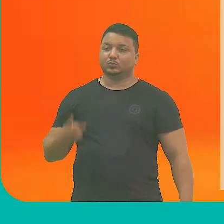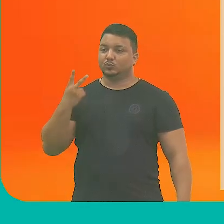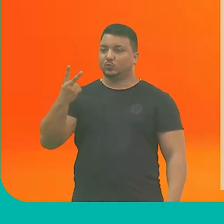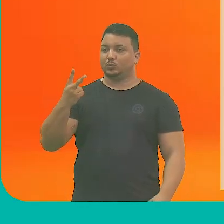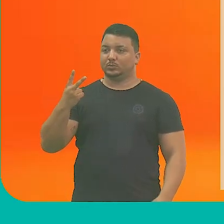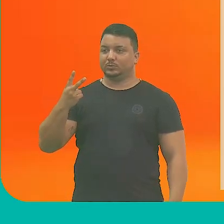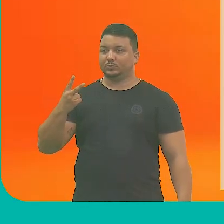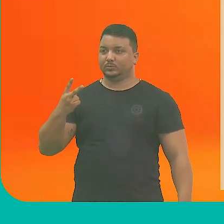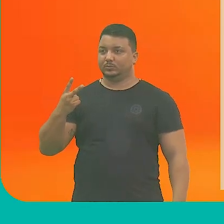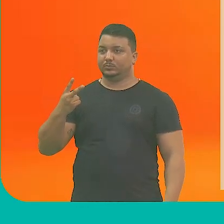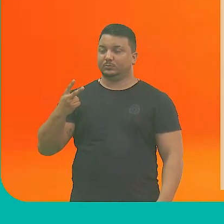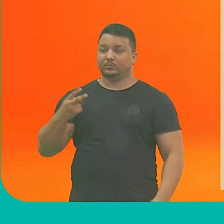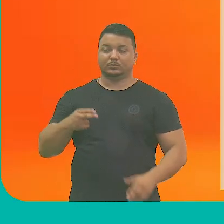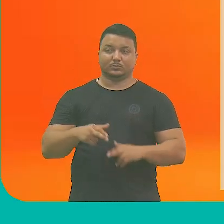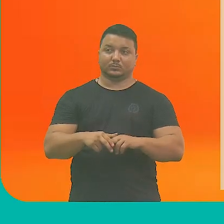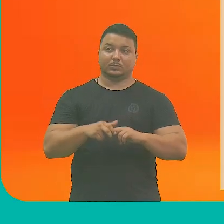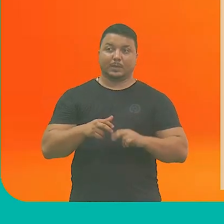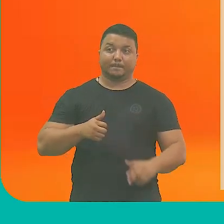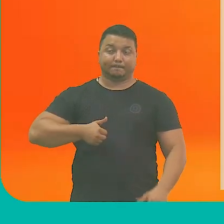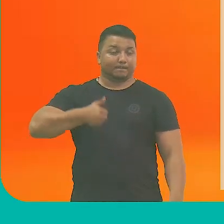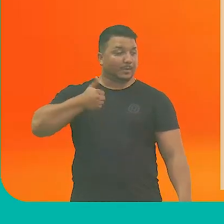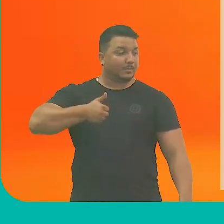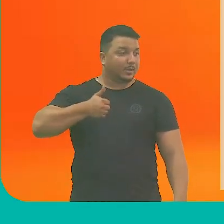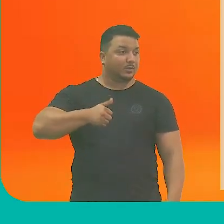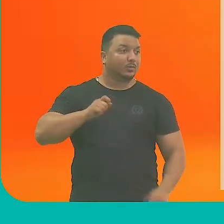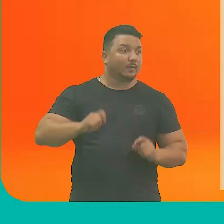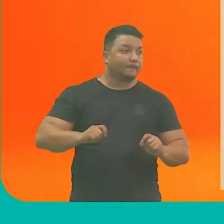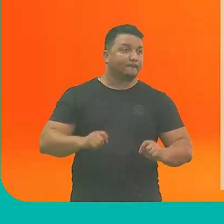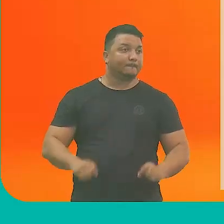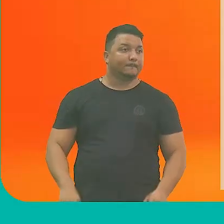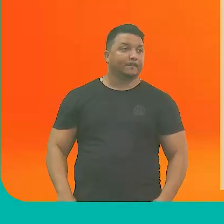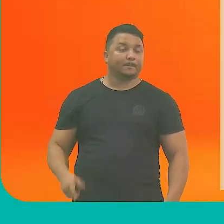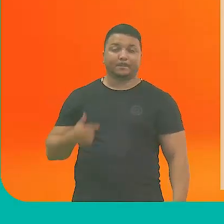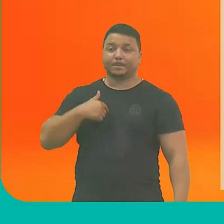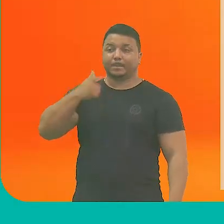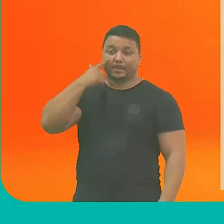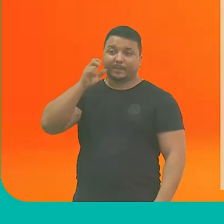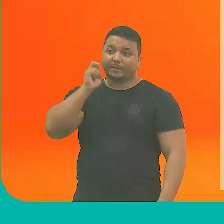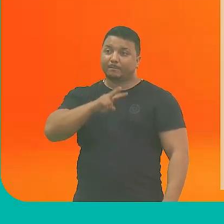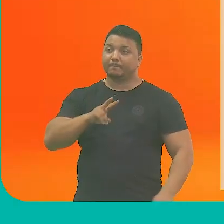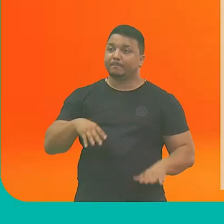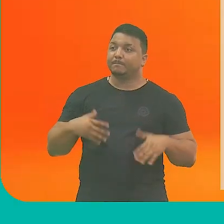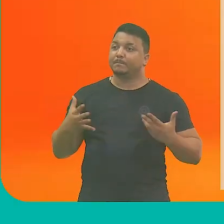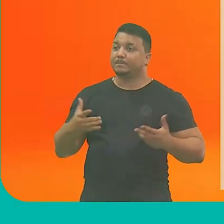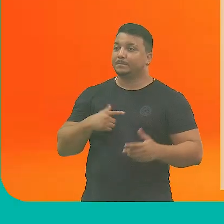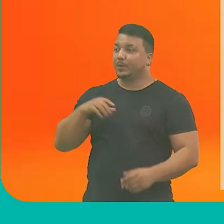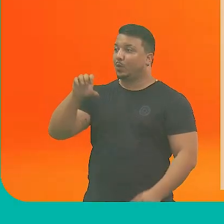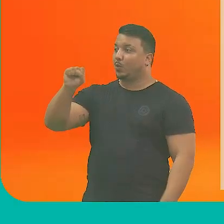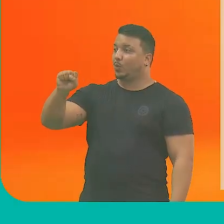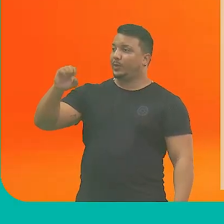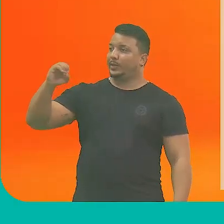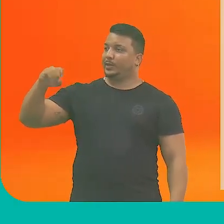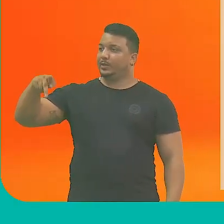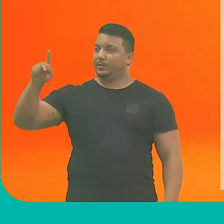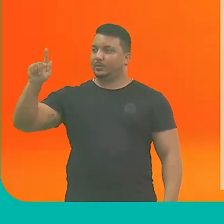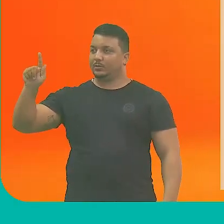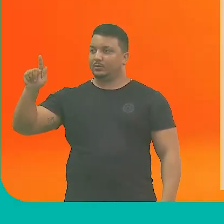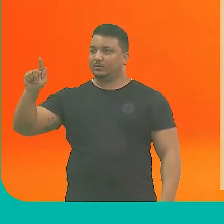ó. Então, primeiro, eu fui olhar para o 80 quilos,